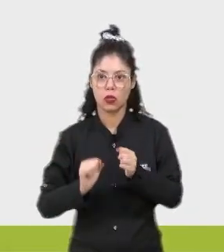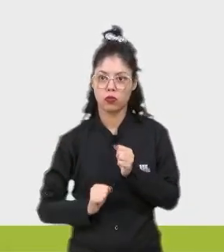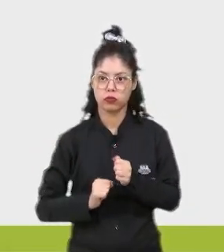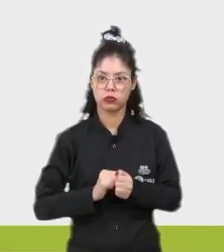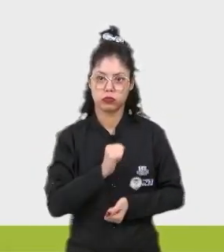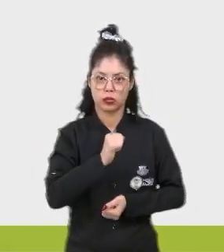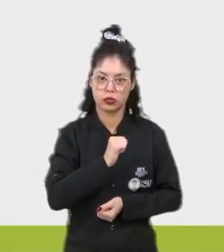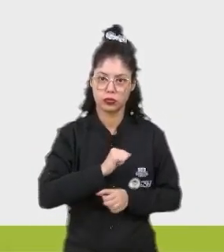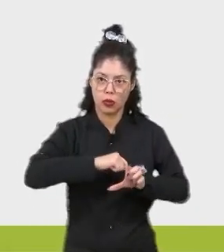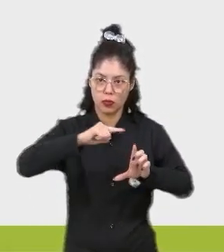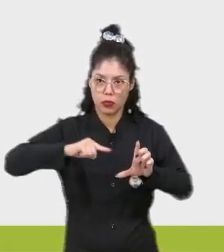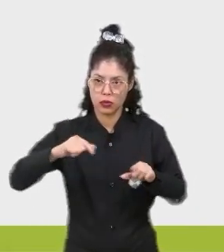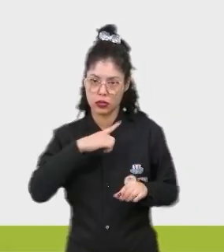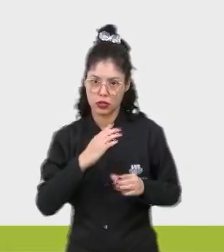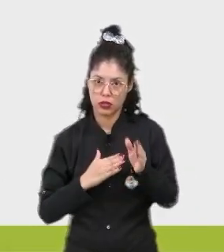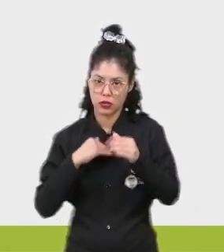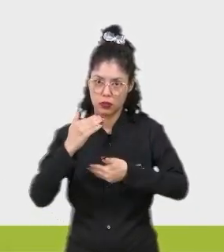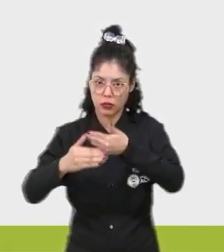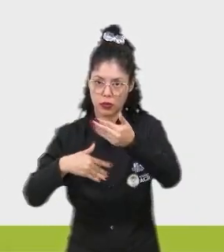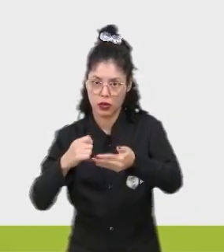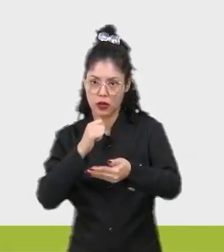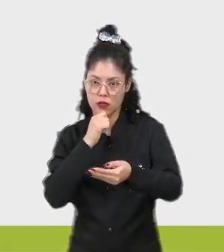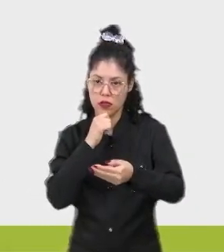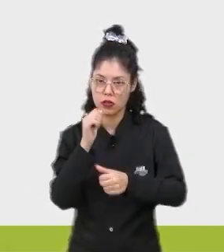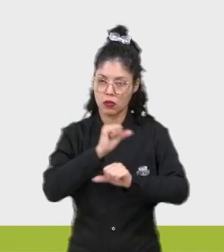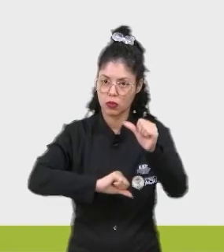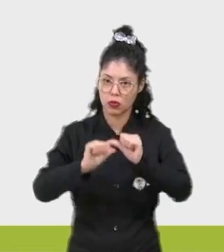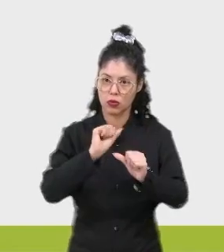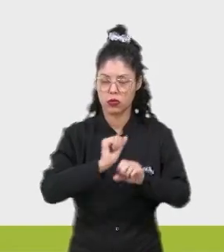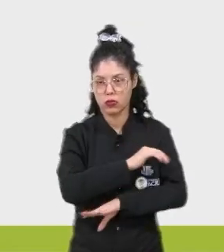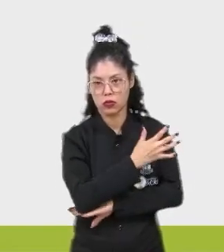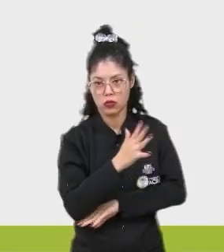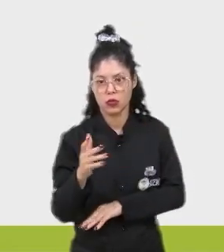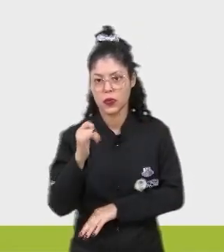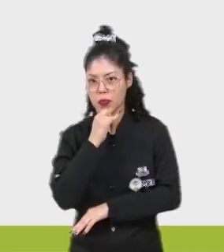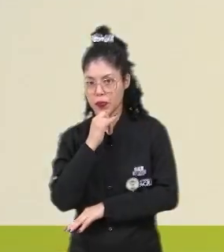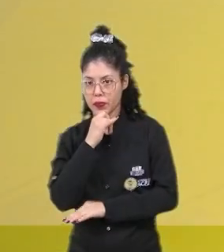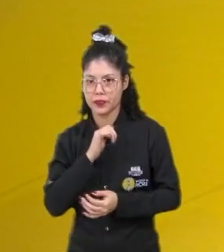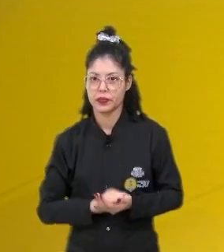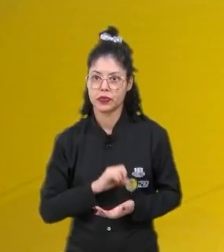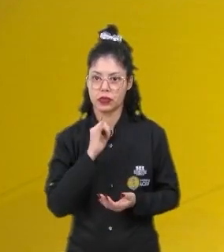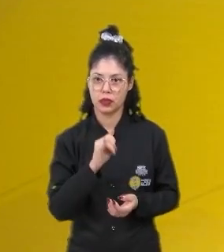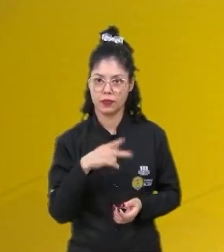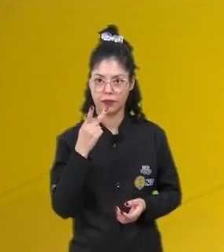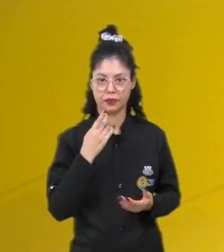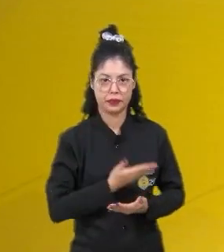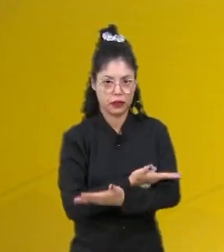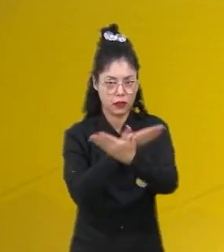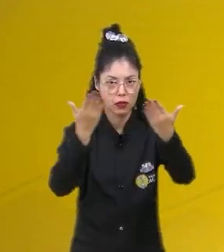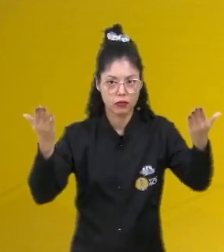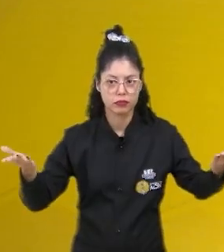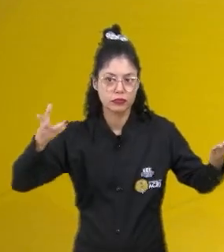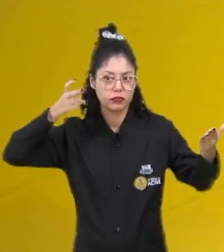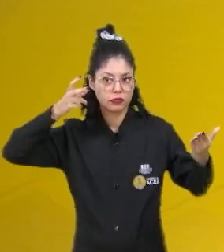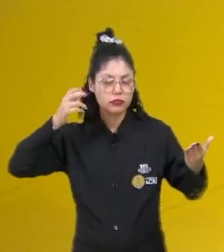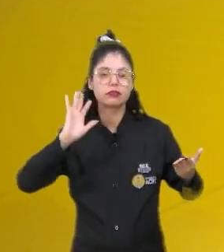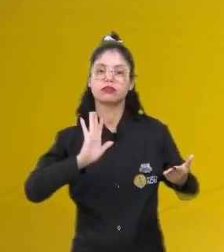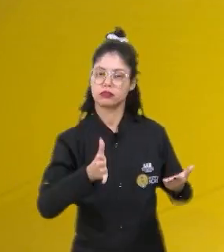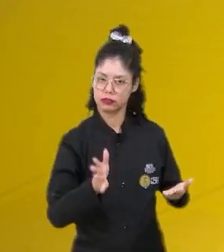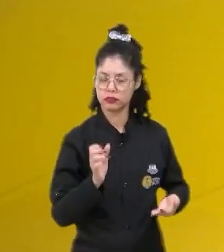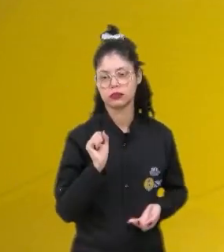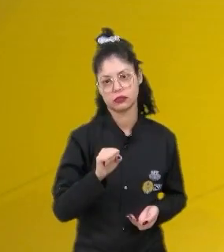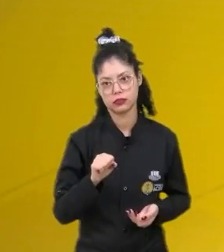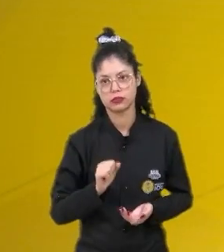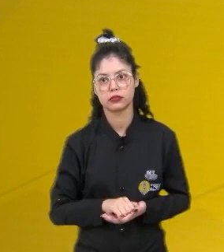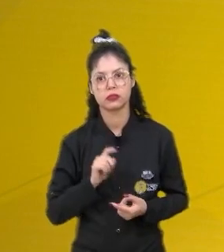uma onda ou pulso que se propaga se depara com a mudança de meio. Por exemplo, se eu estou falando aqui, você está me ouvindo aí neste